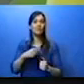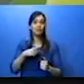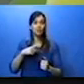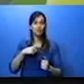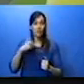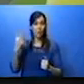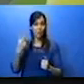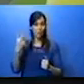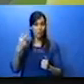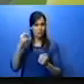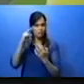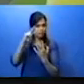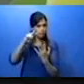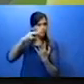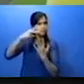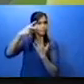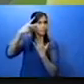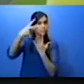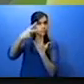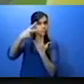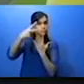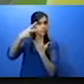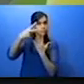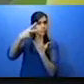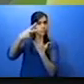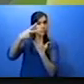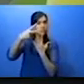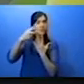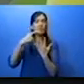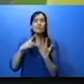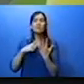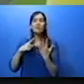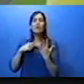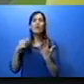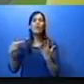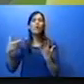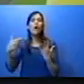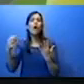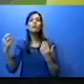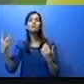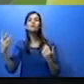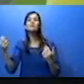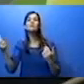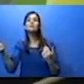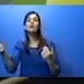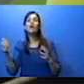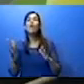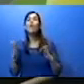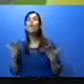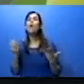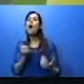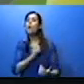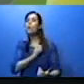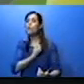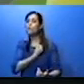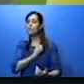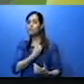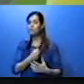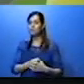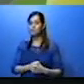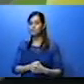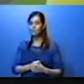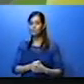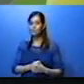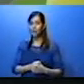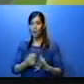cima, ou ao quadrado, resulta em 36. Pensa, eu quero um